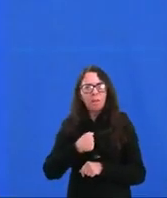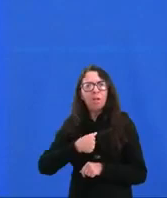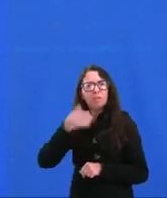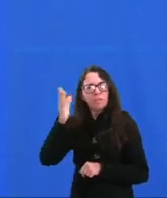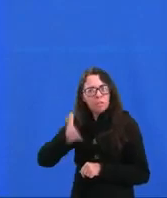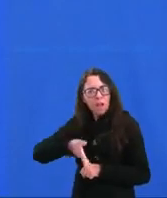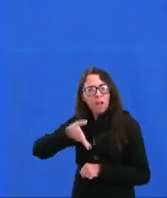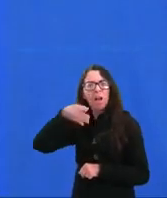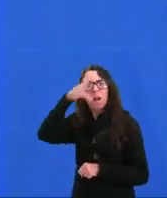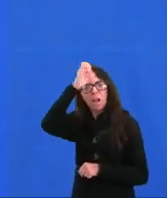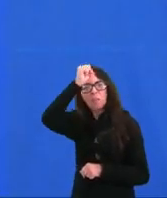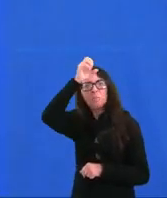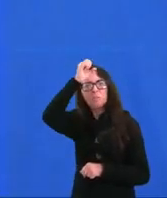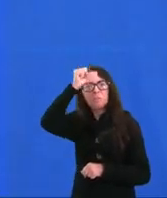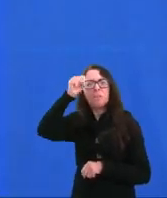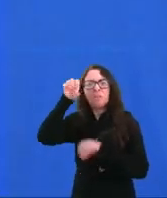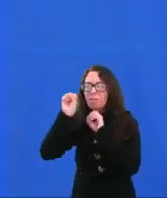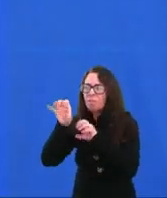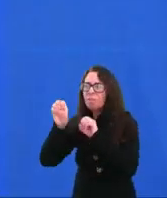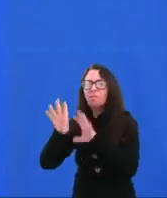seus talentos dentro da igreja.